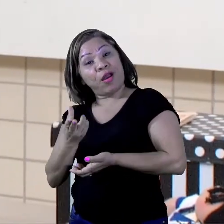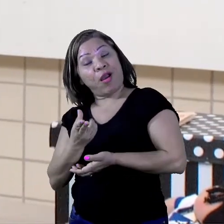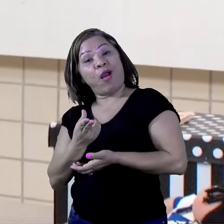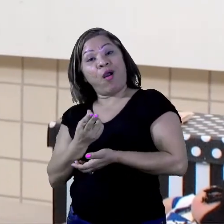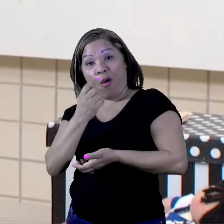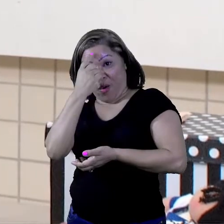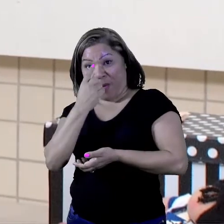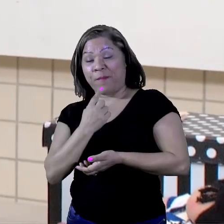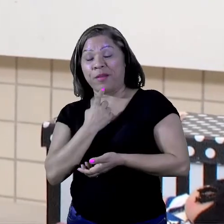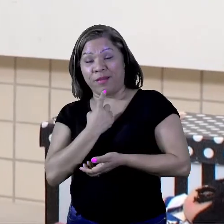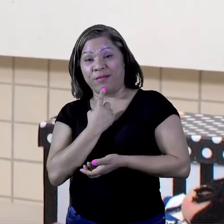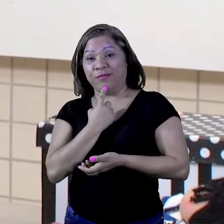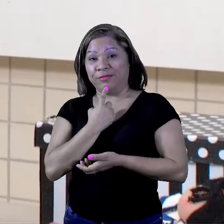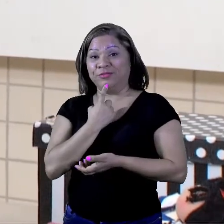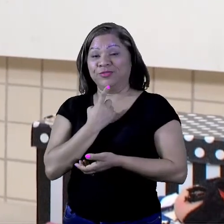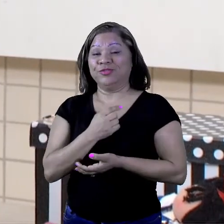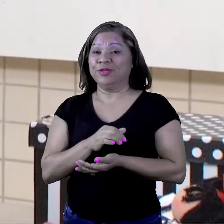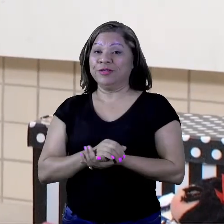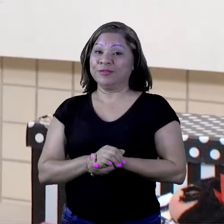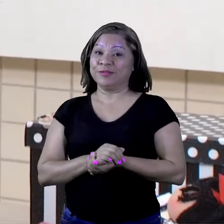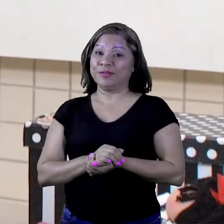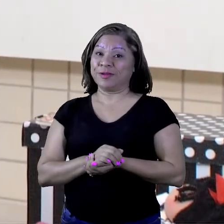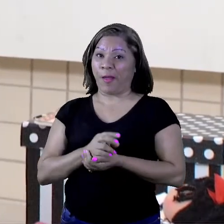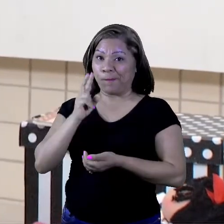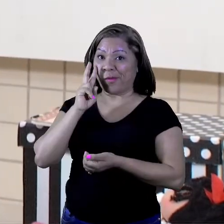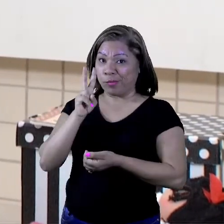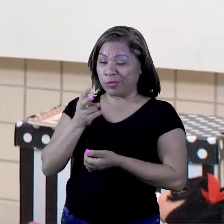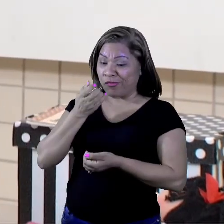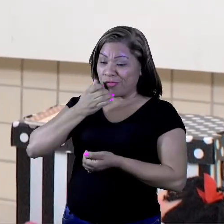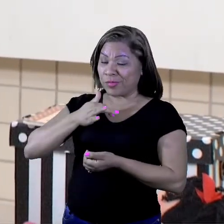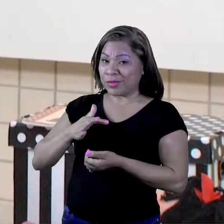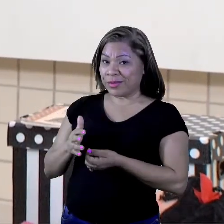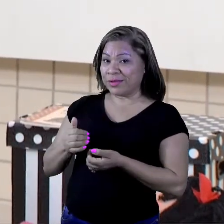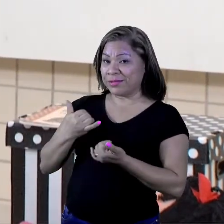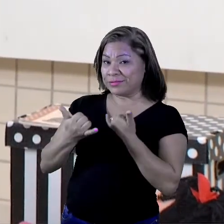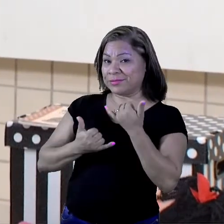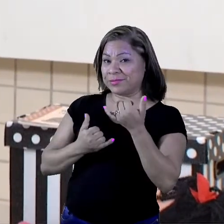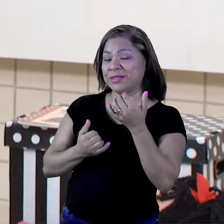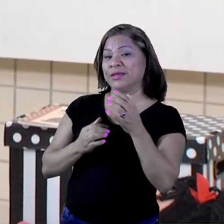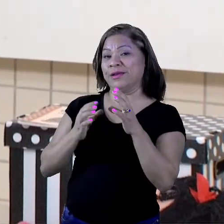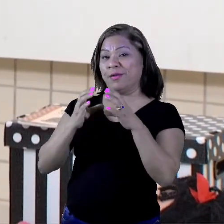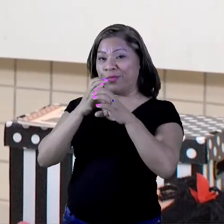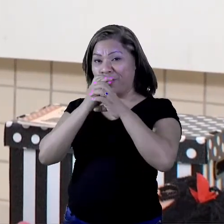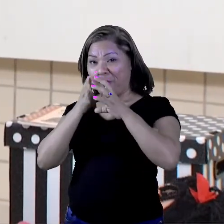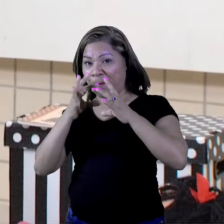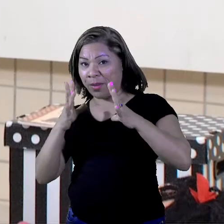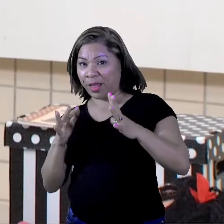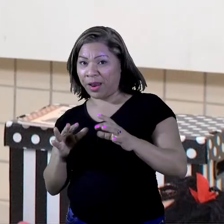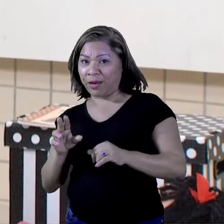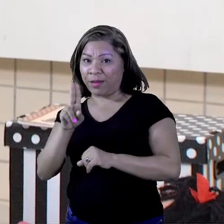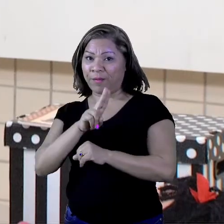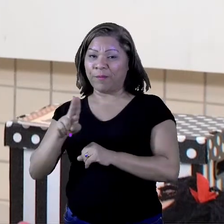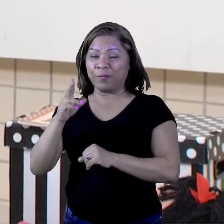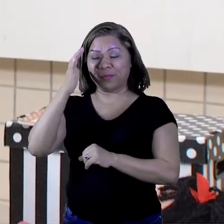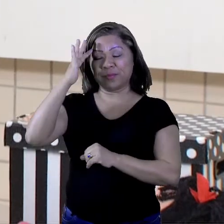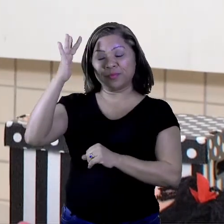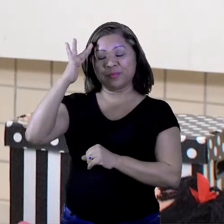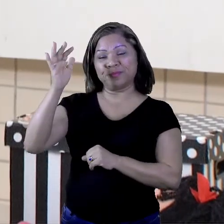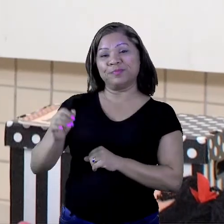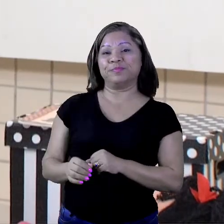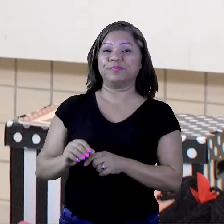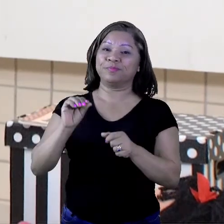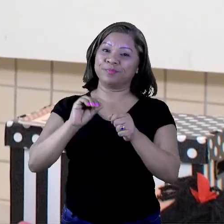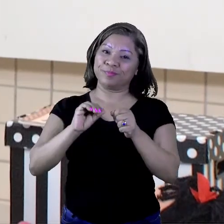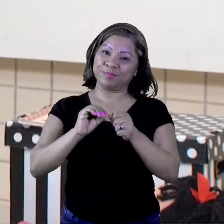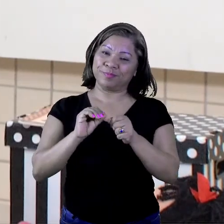última cena das crianças brincando com os balões. Use o imaginário e faça o seu texto.